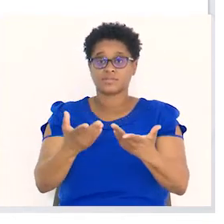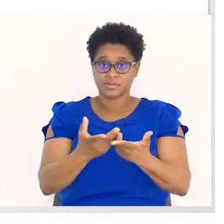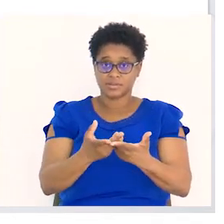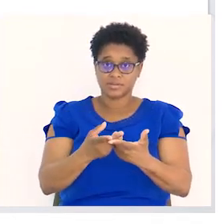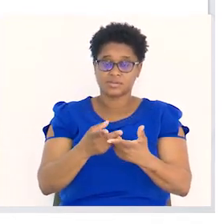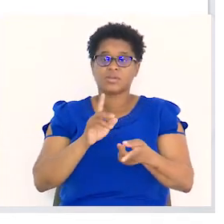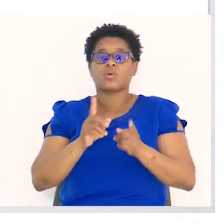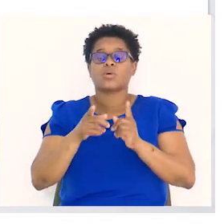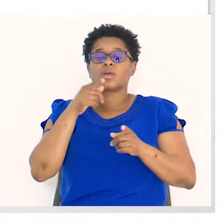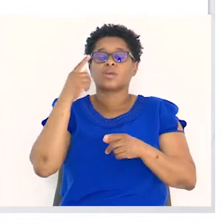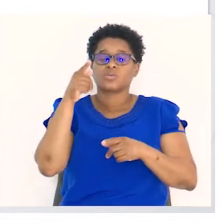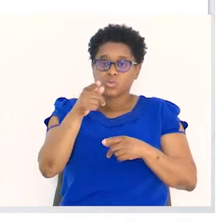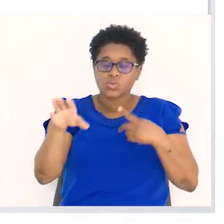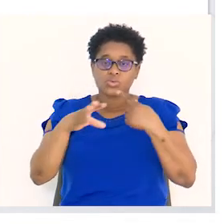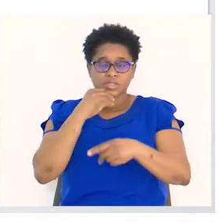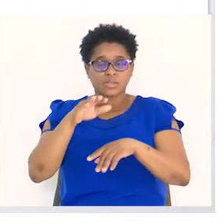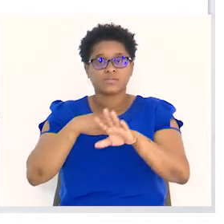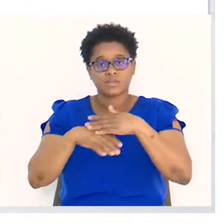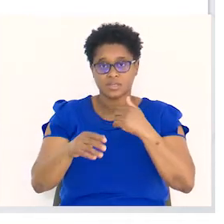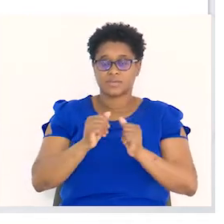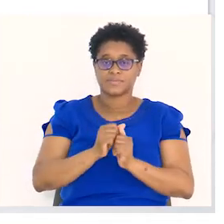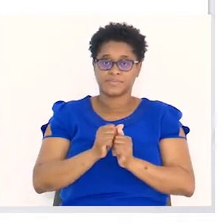combinado que tu conseguires fazer.